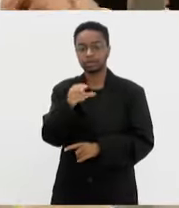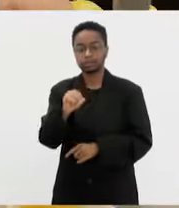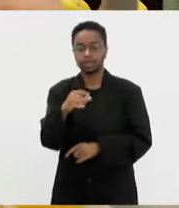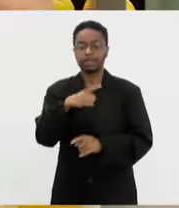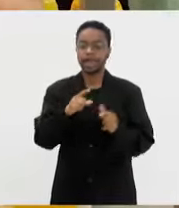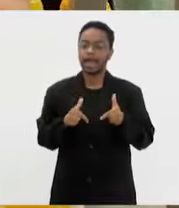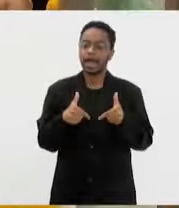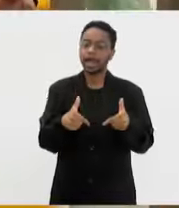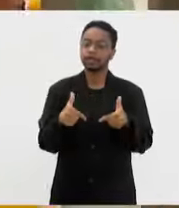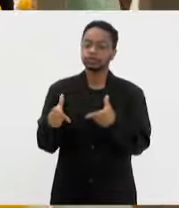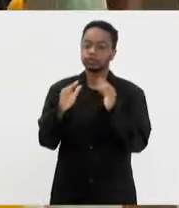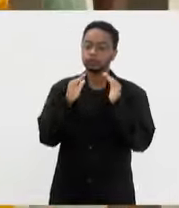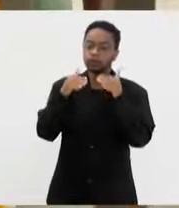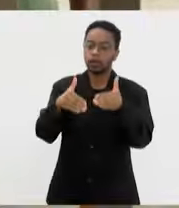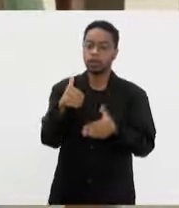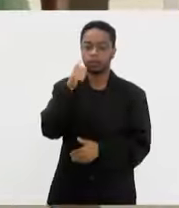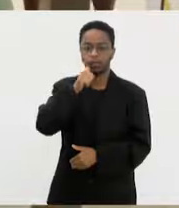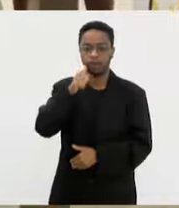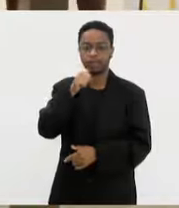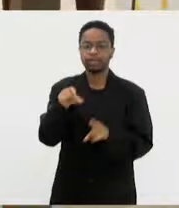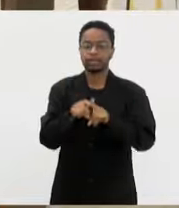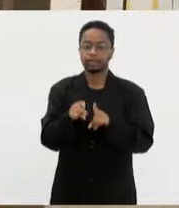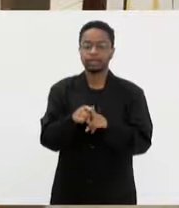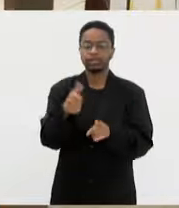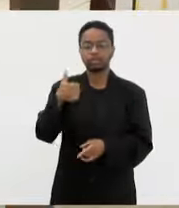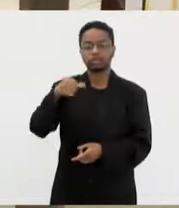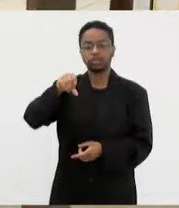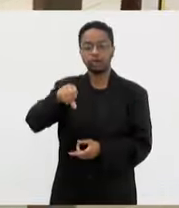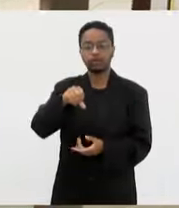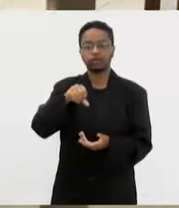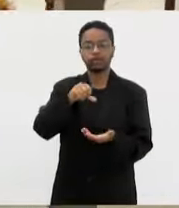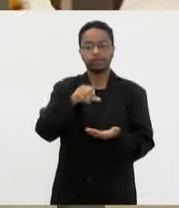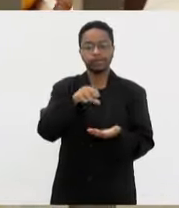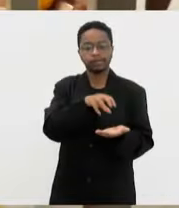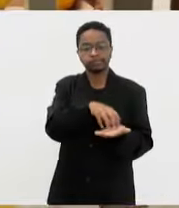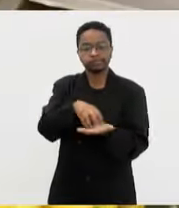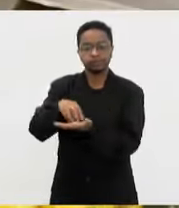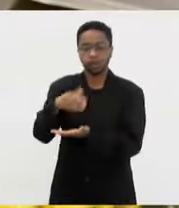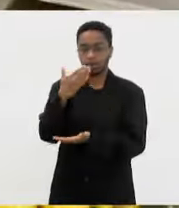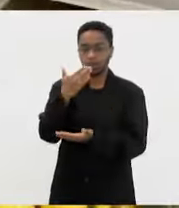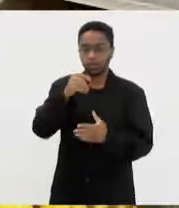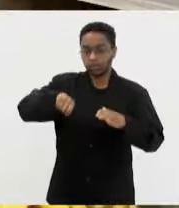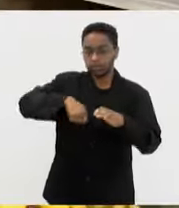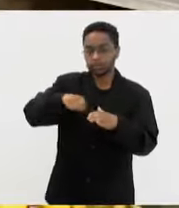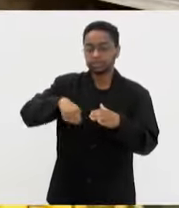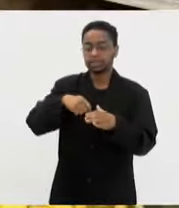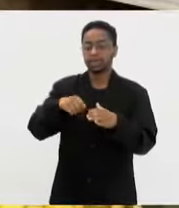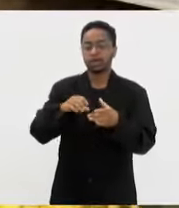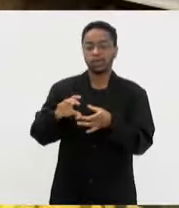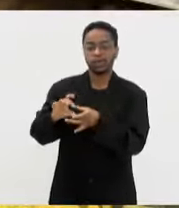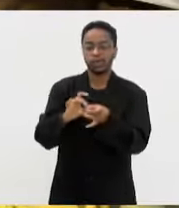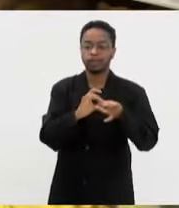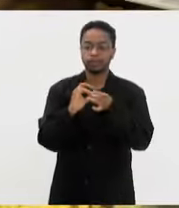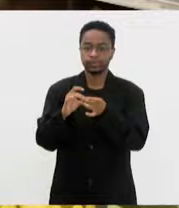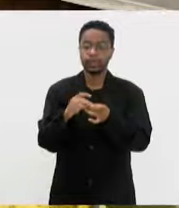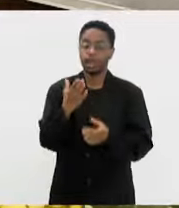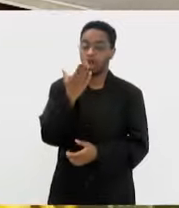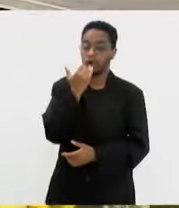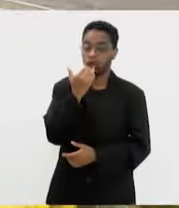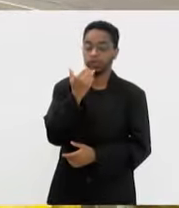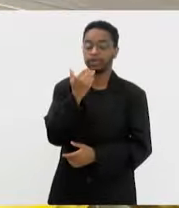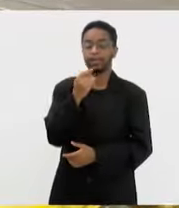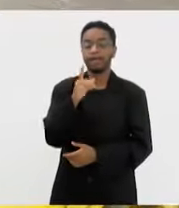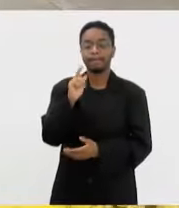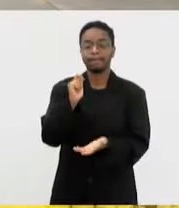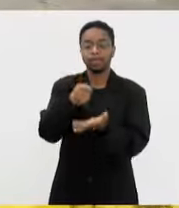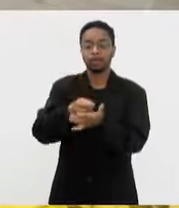ações voltadas para as mulheres também nas 19 cozinhas comunitárias cariocas. A refeição em todos os três restaurantes custa